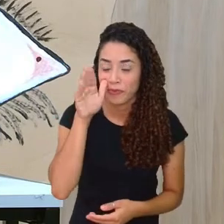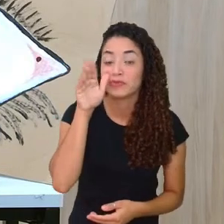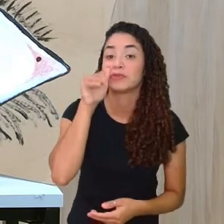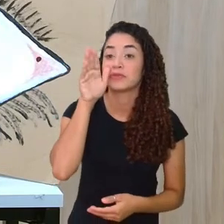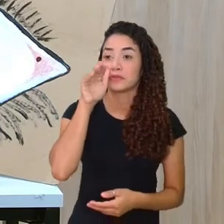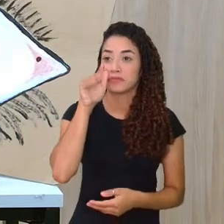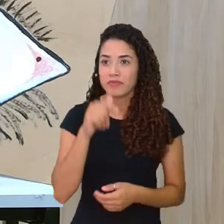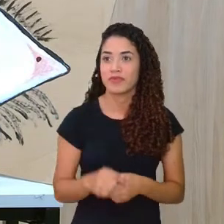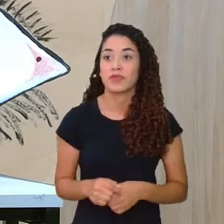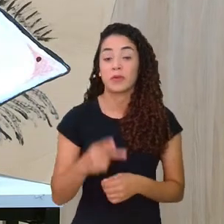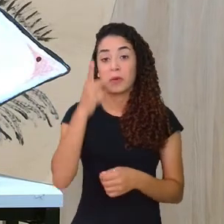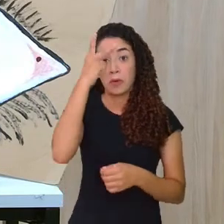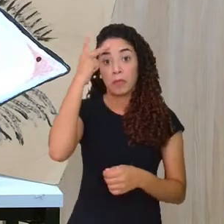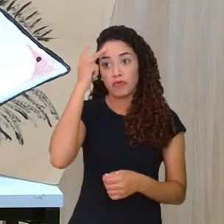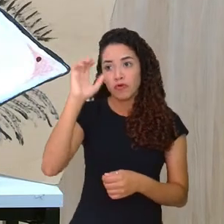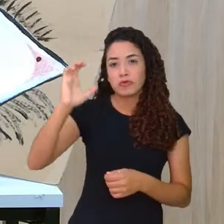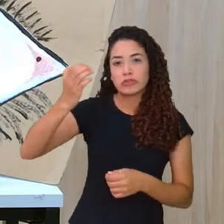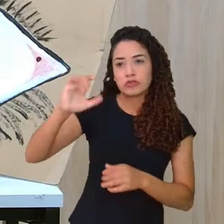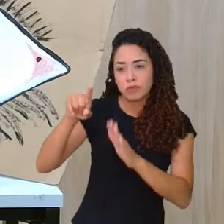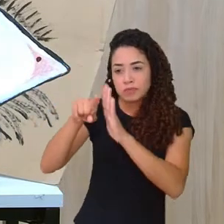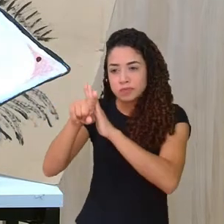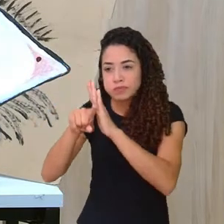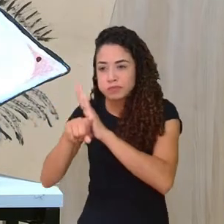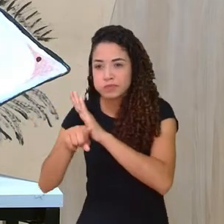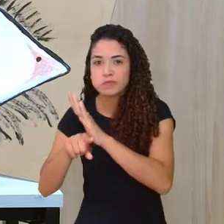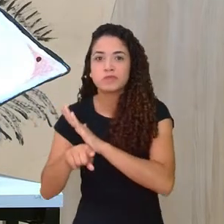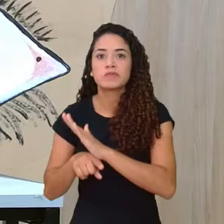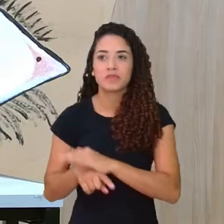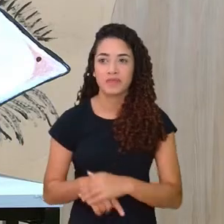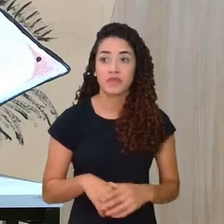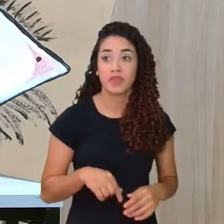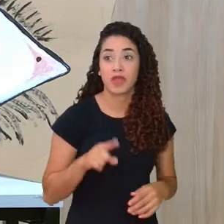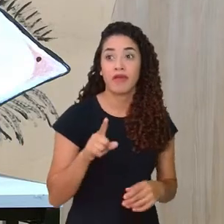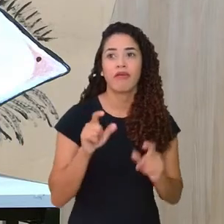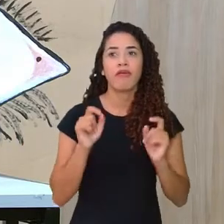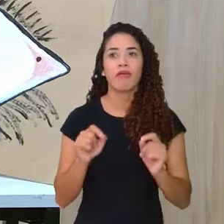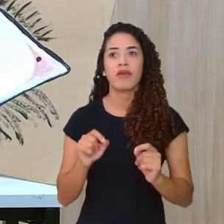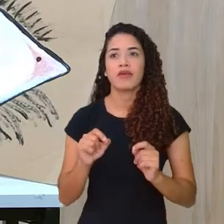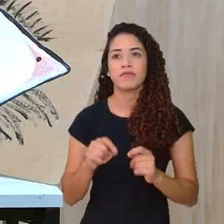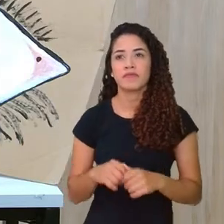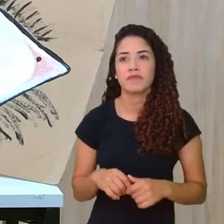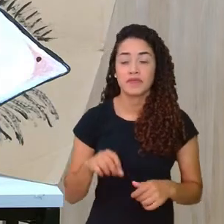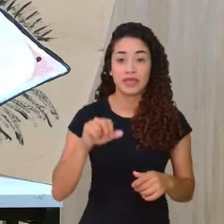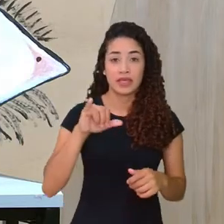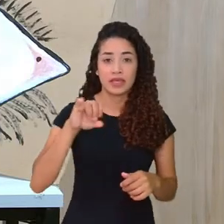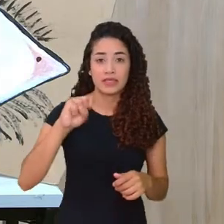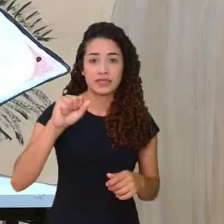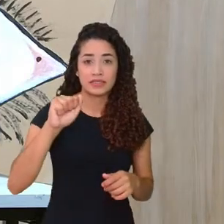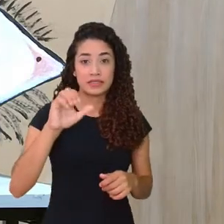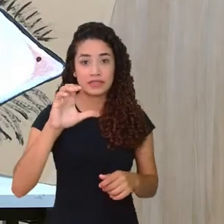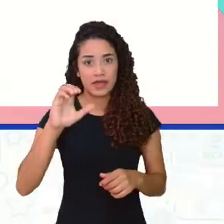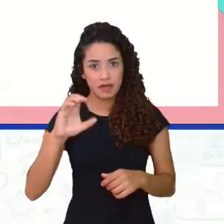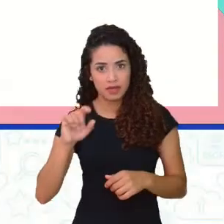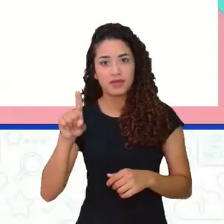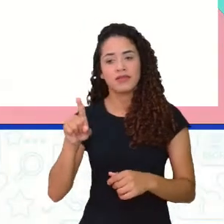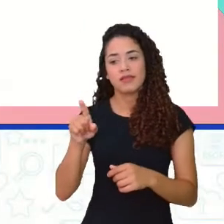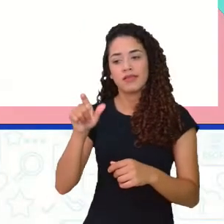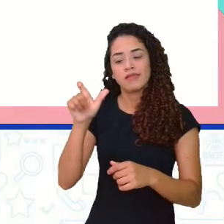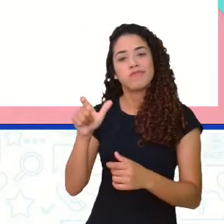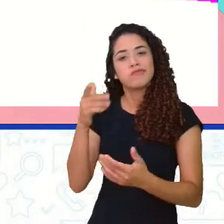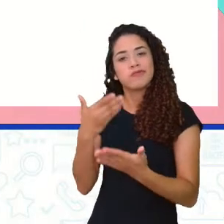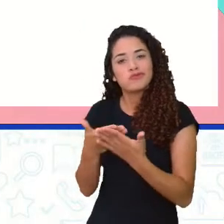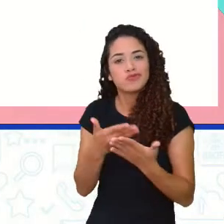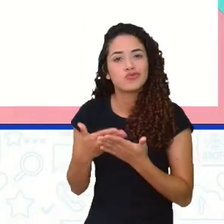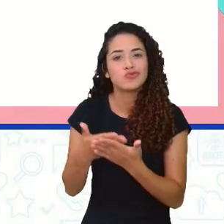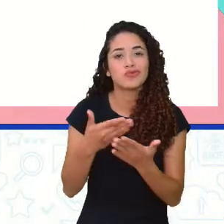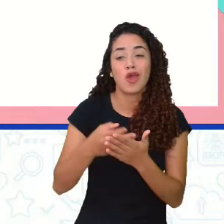de um grande cientista, de um grande físico, que foi Isaac Newton. Né? Em seus estudos, ele mostrou que a